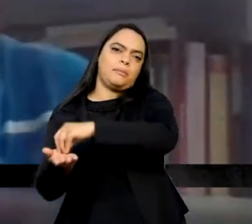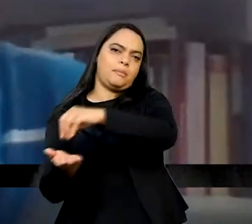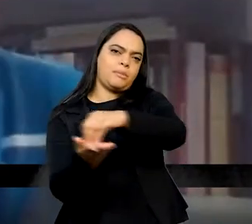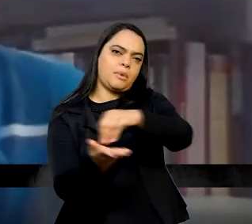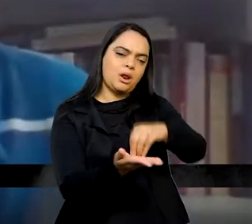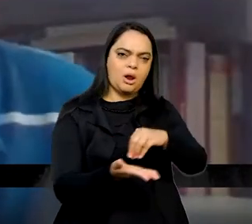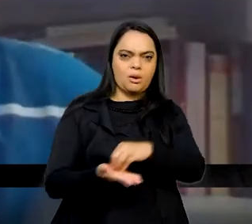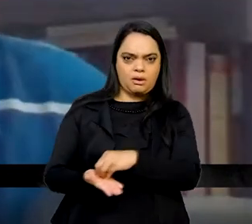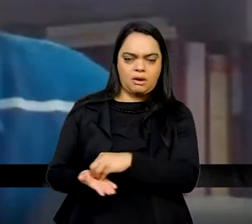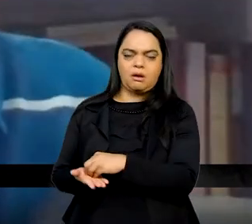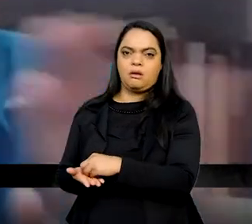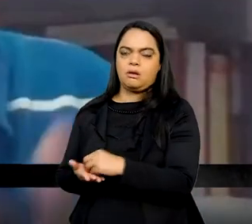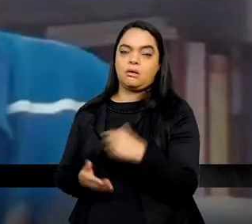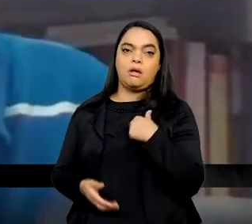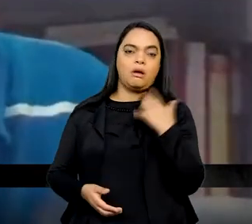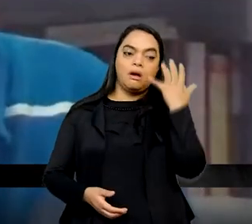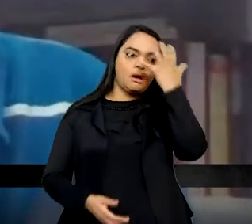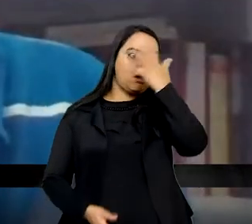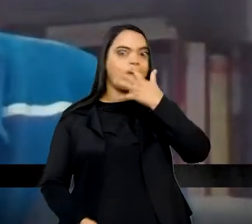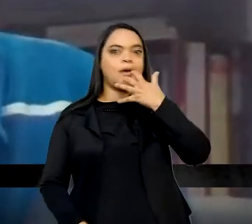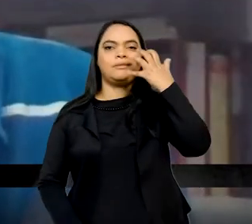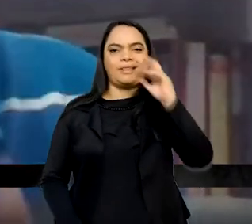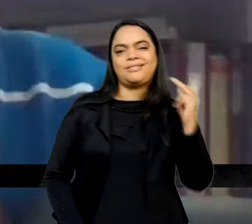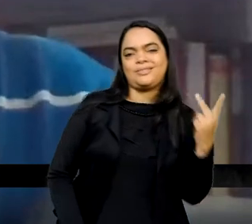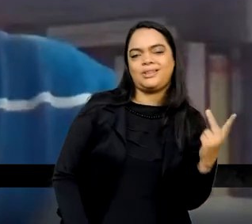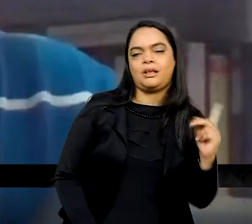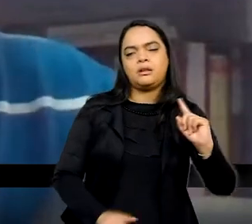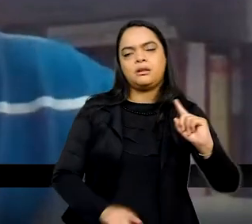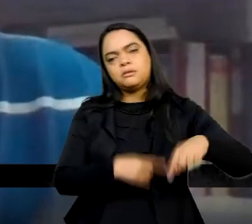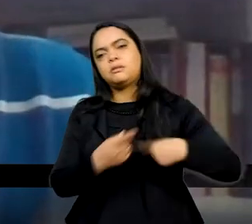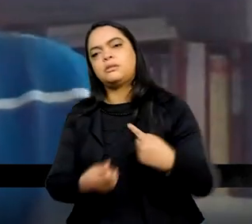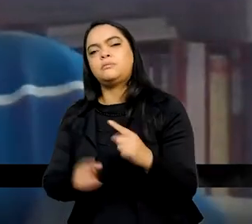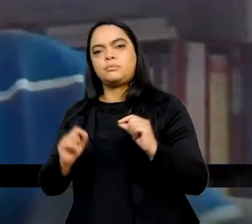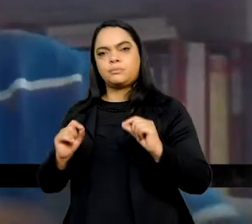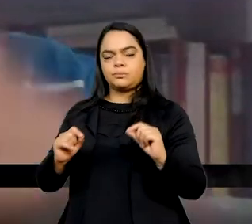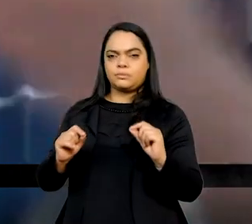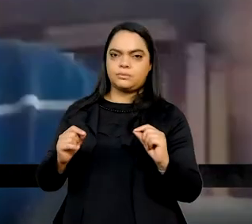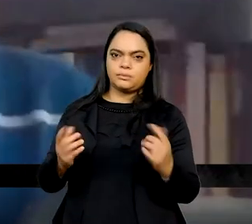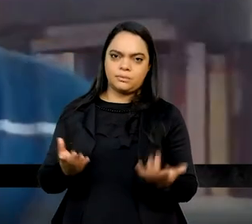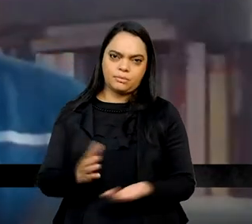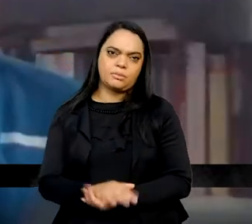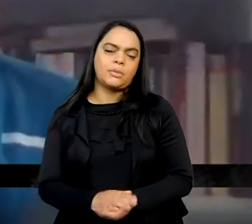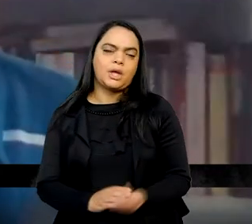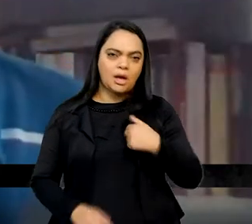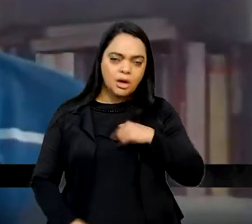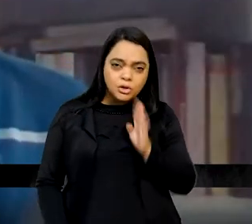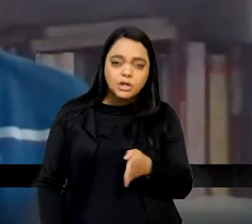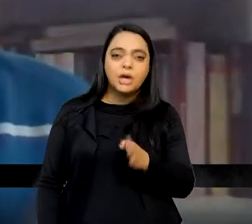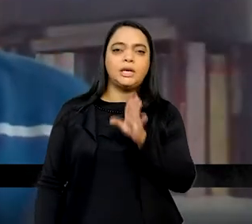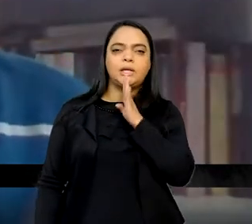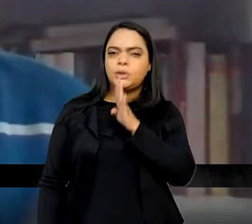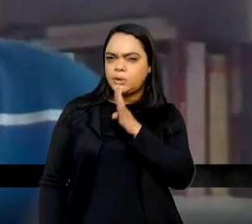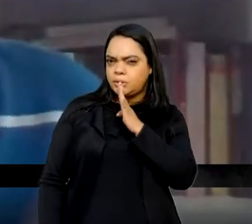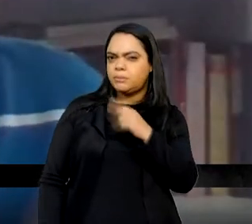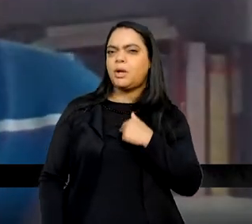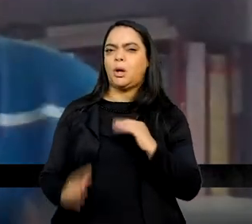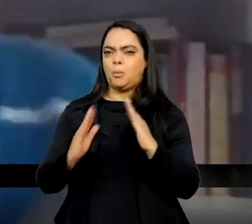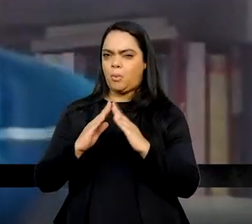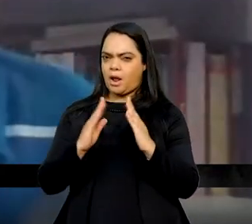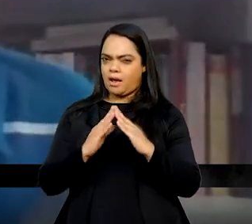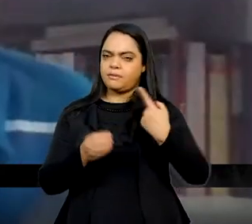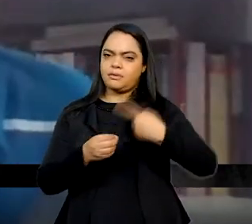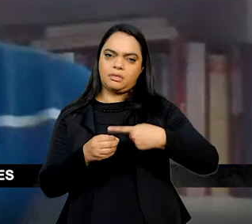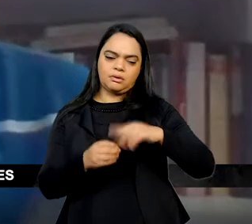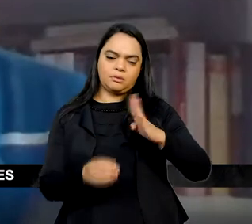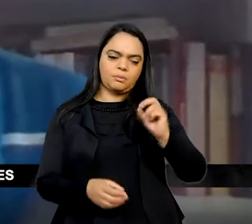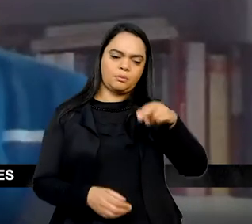Isso me encantou. E depois veio o rodeador, porque isso eu já tinha um conhecimento, quando eu morava em Bonito, do que